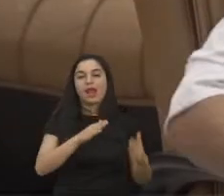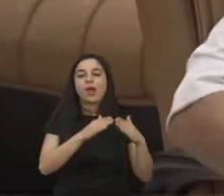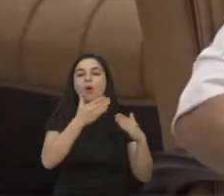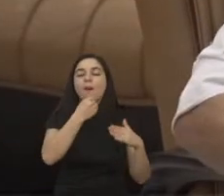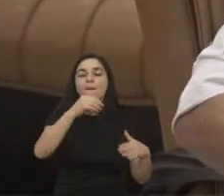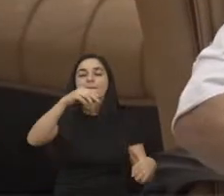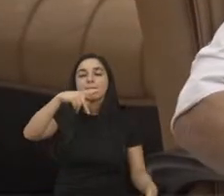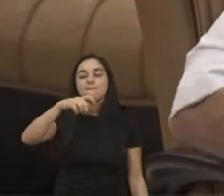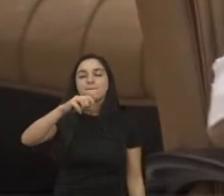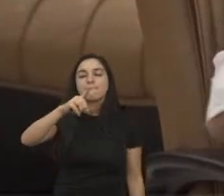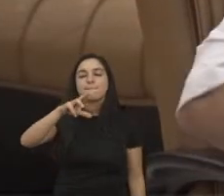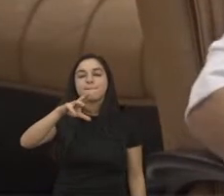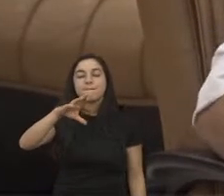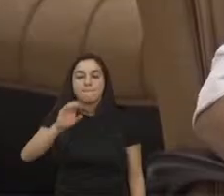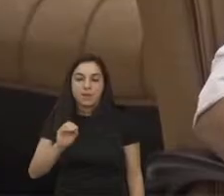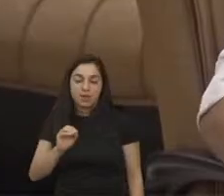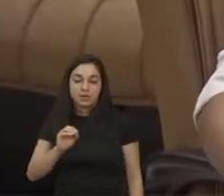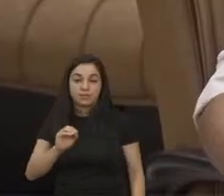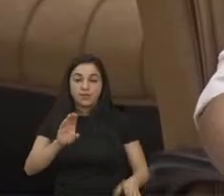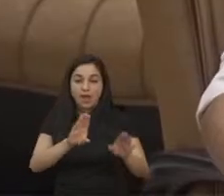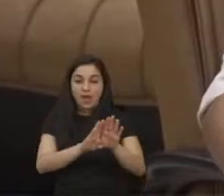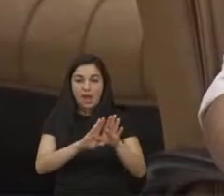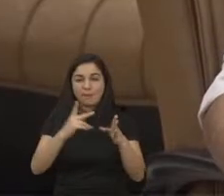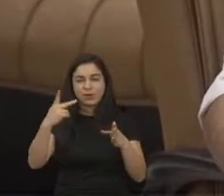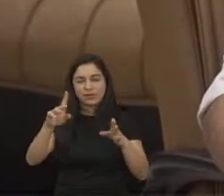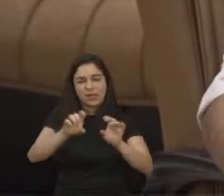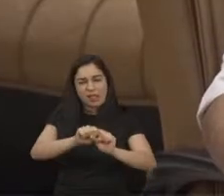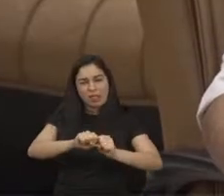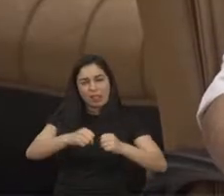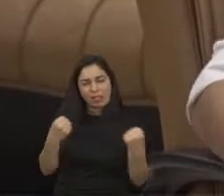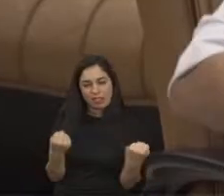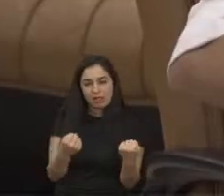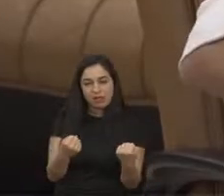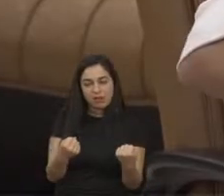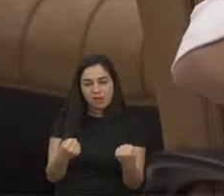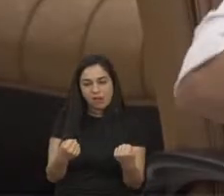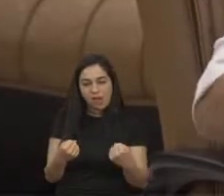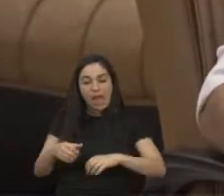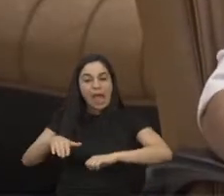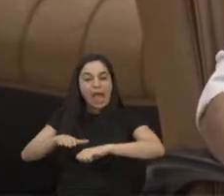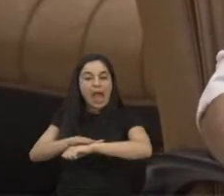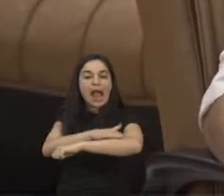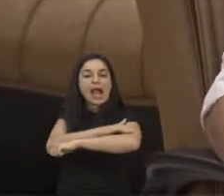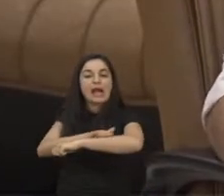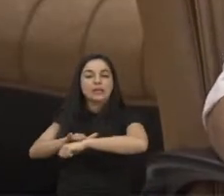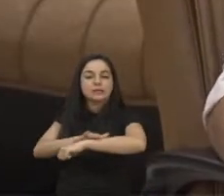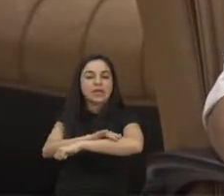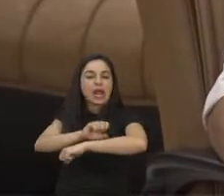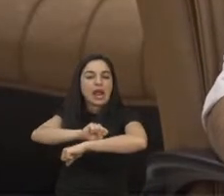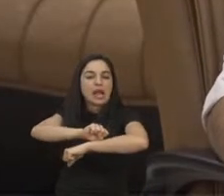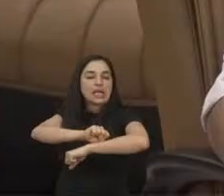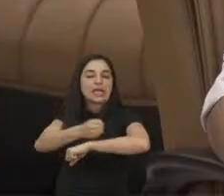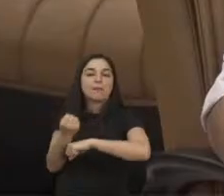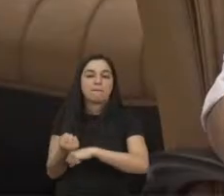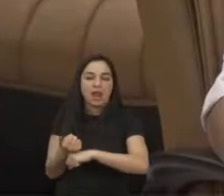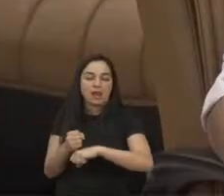porta da casa dele, a calçada da casa dele está completamente destruída. Se abriu uma cratera ali na frente da casa